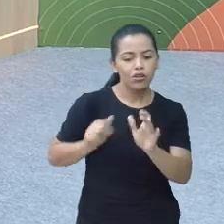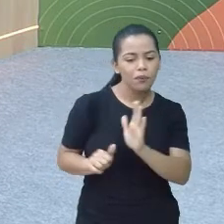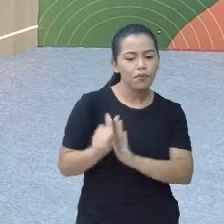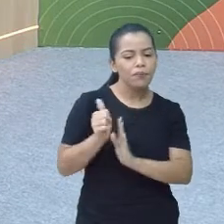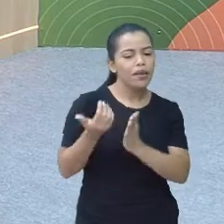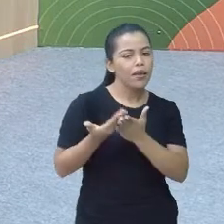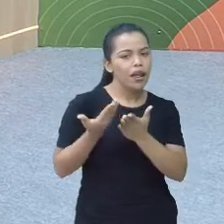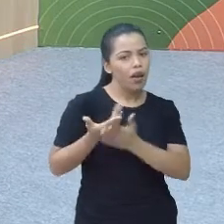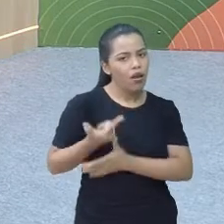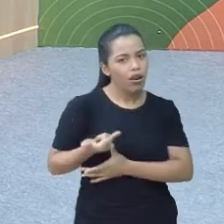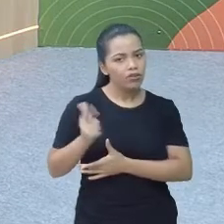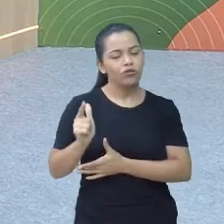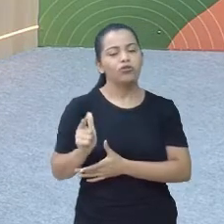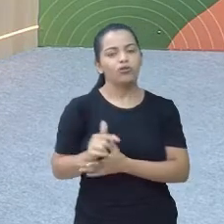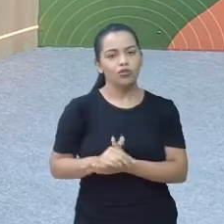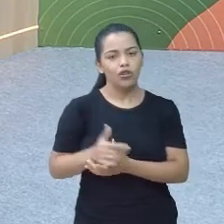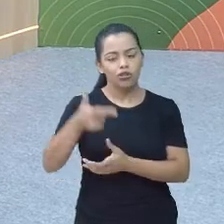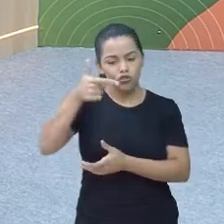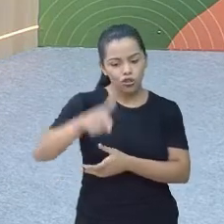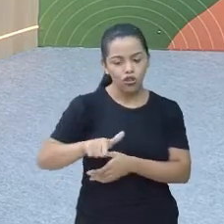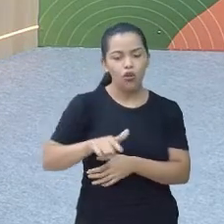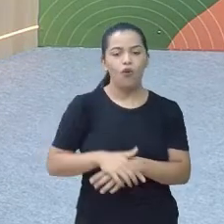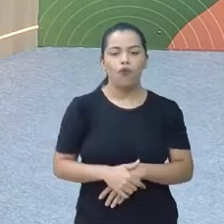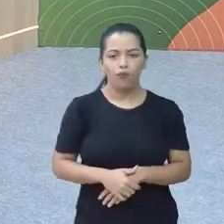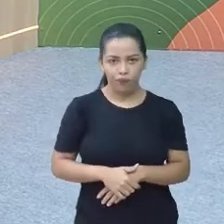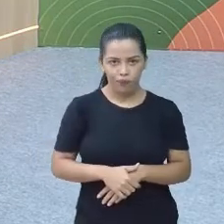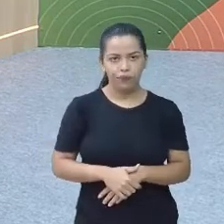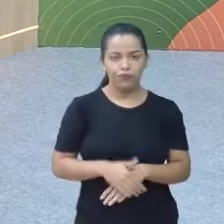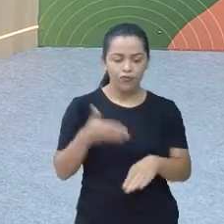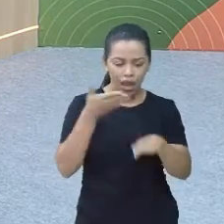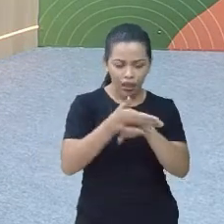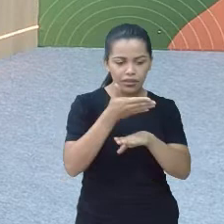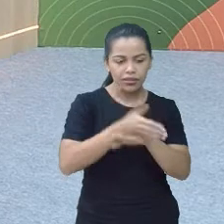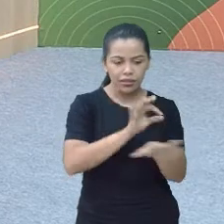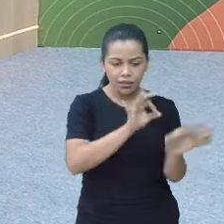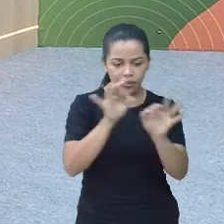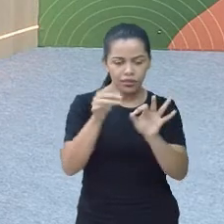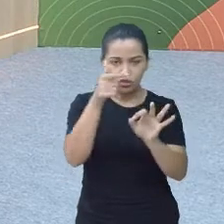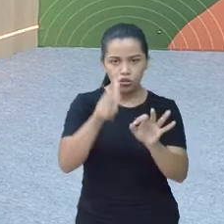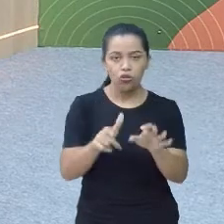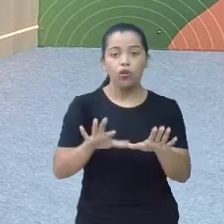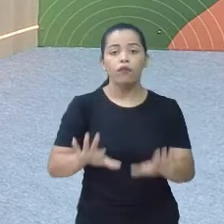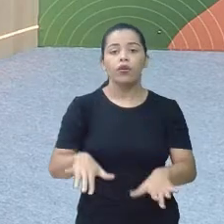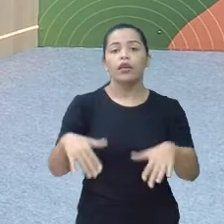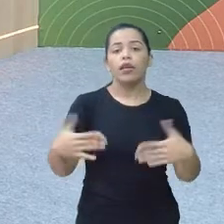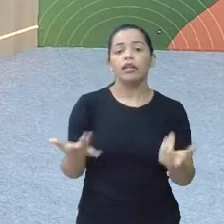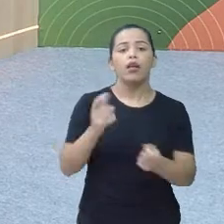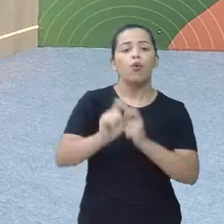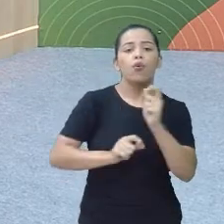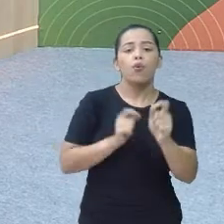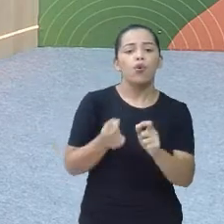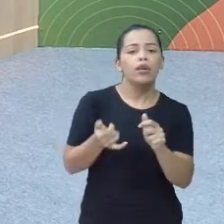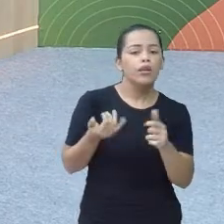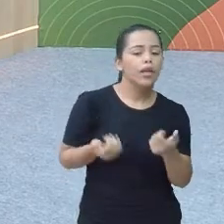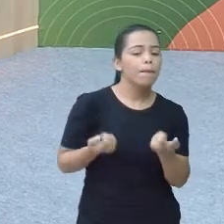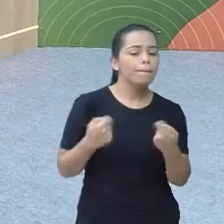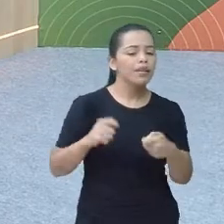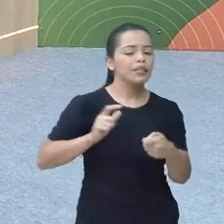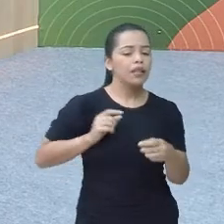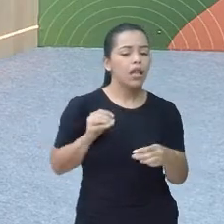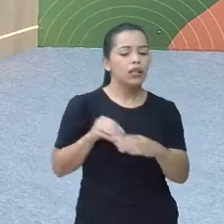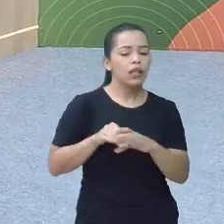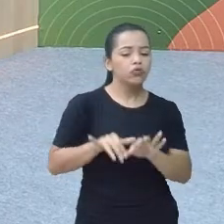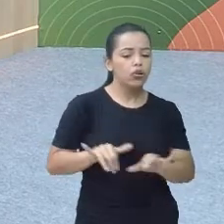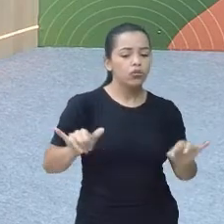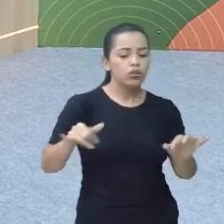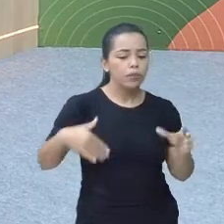primeiras aulas, em que eu falo sobre a estrutura. Tá certo? Quem mais que aparece? O que é que uma notícia precisa ter para ser completa?